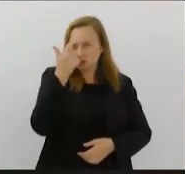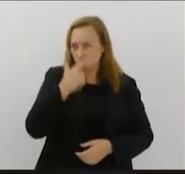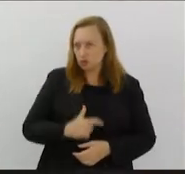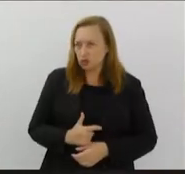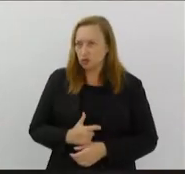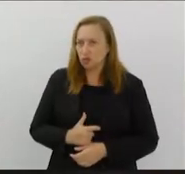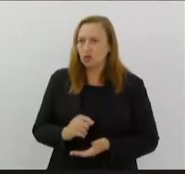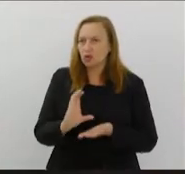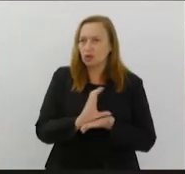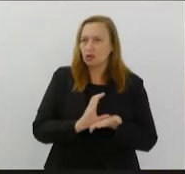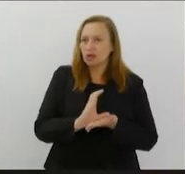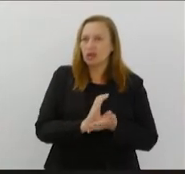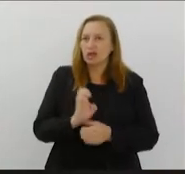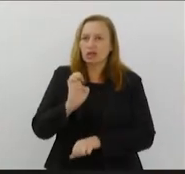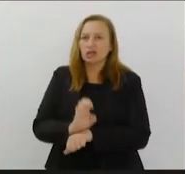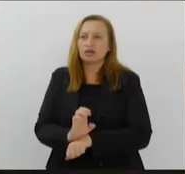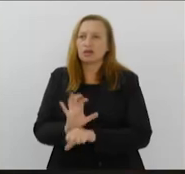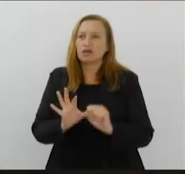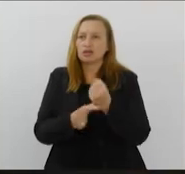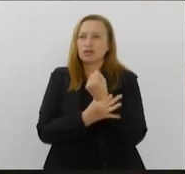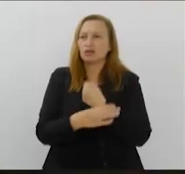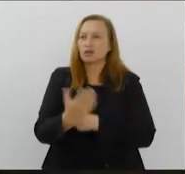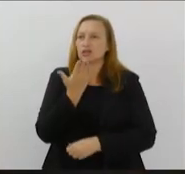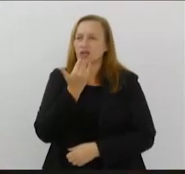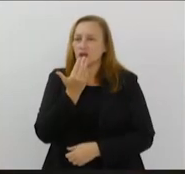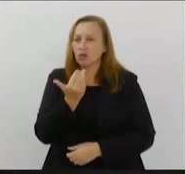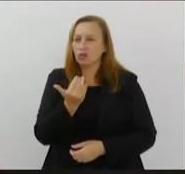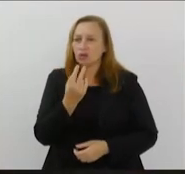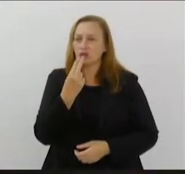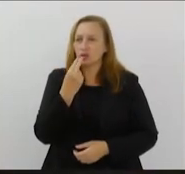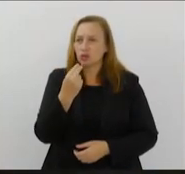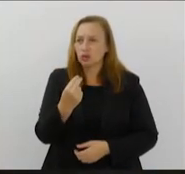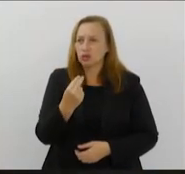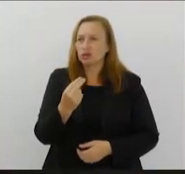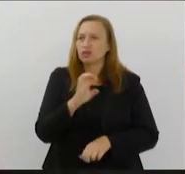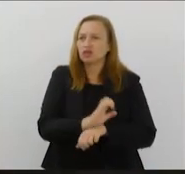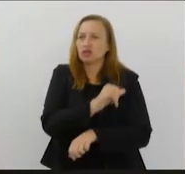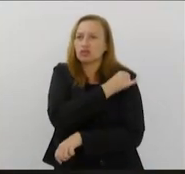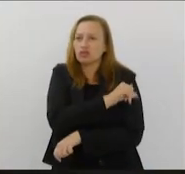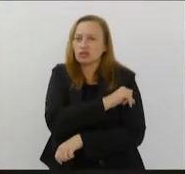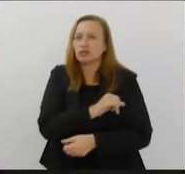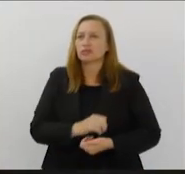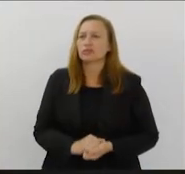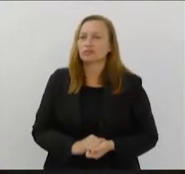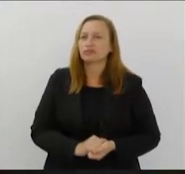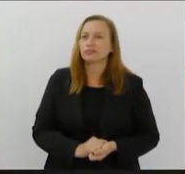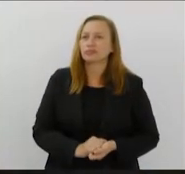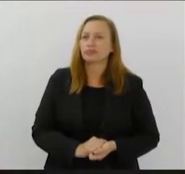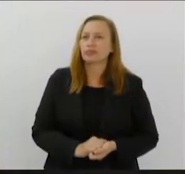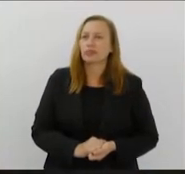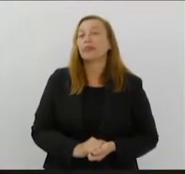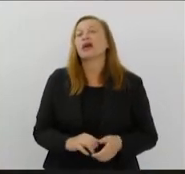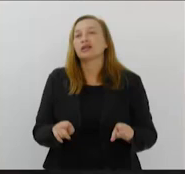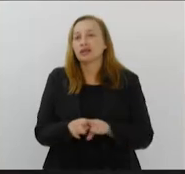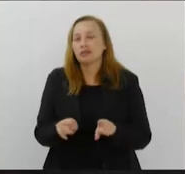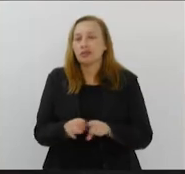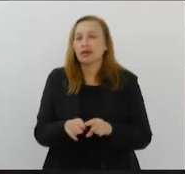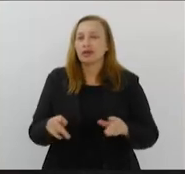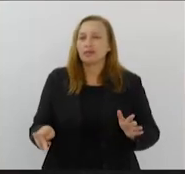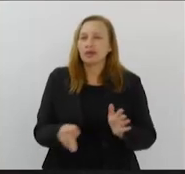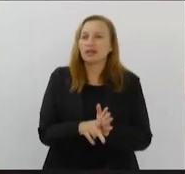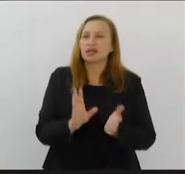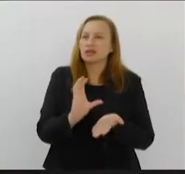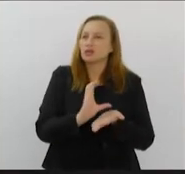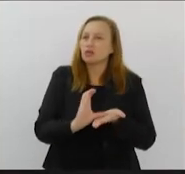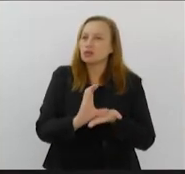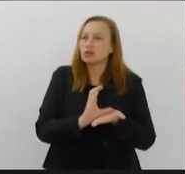o conselheiro estadual de segurança alimentar e nutricional do Estado do Rio de Janeiro, né? Também faço parte do